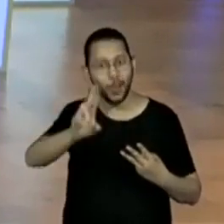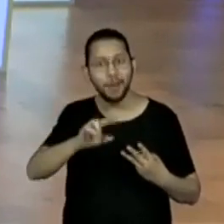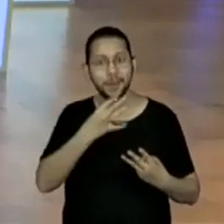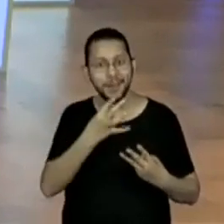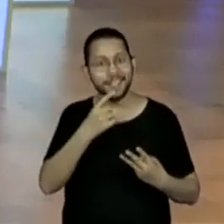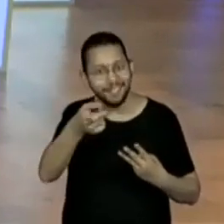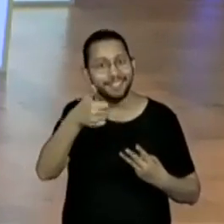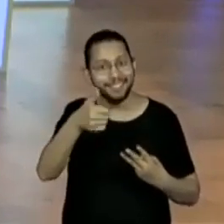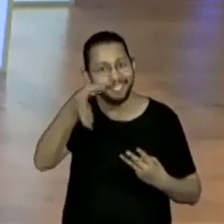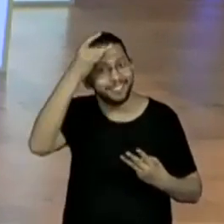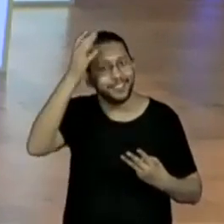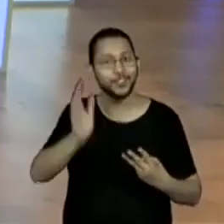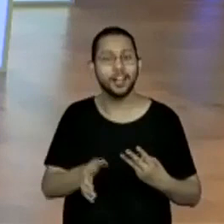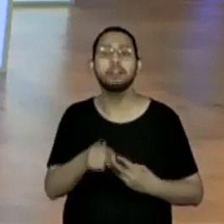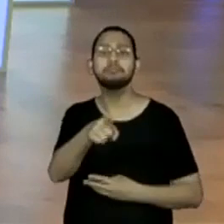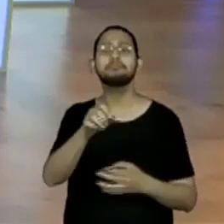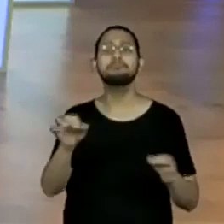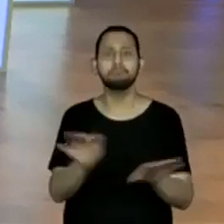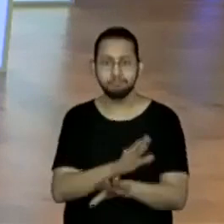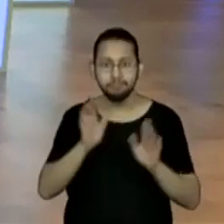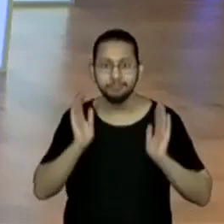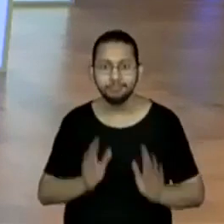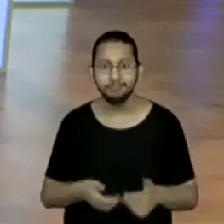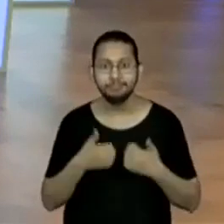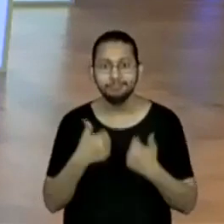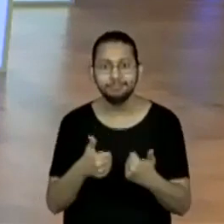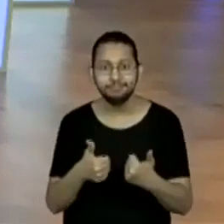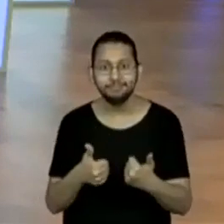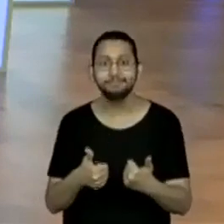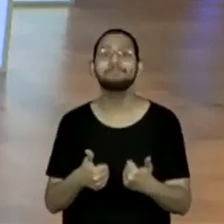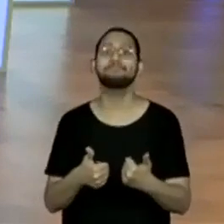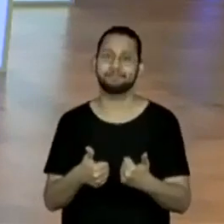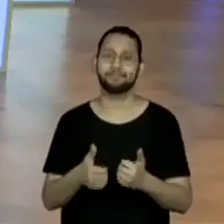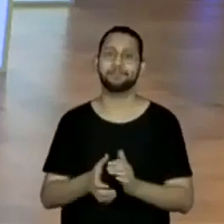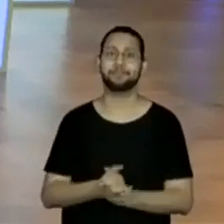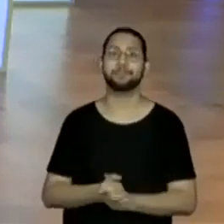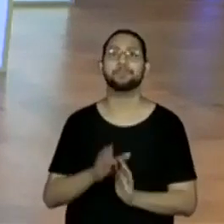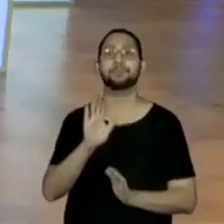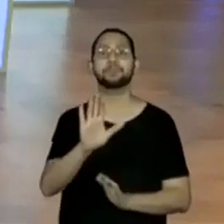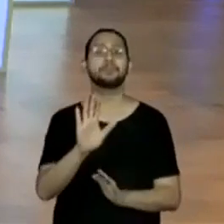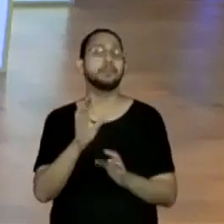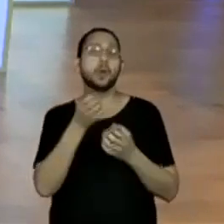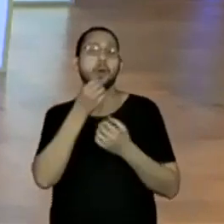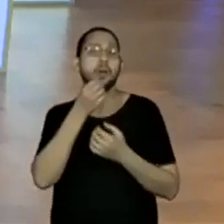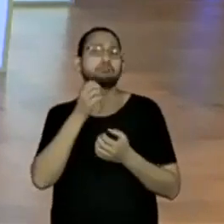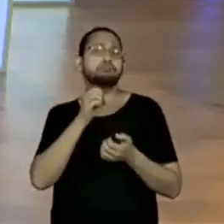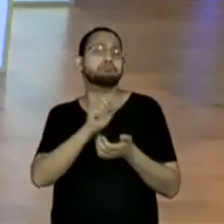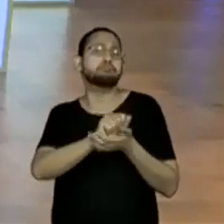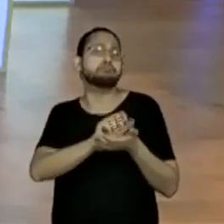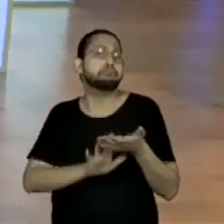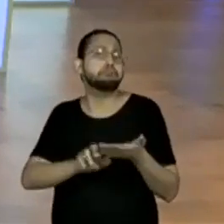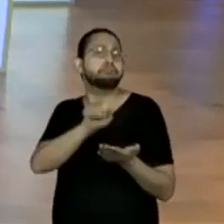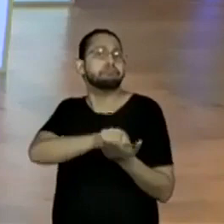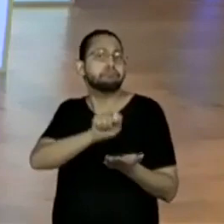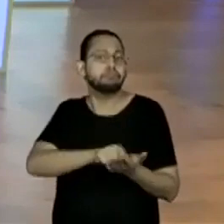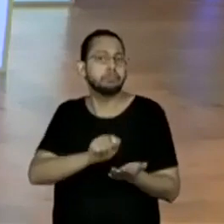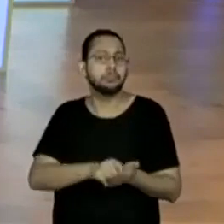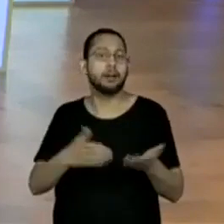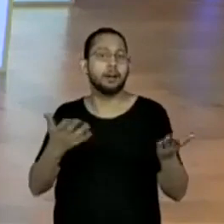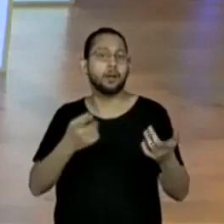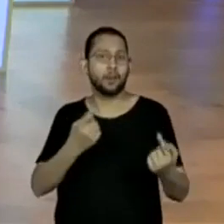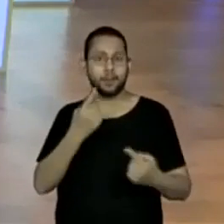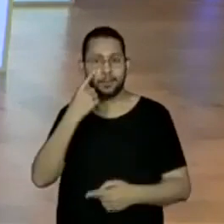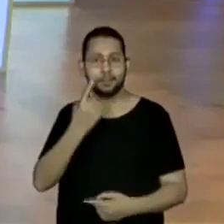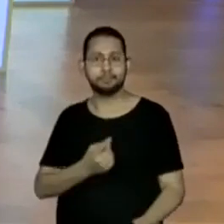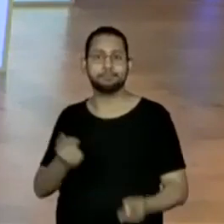aí, já fizeram atividade? Muito bem. Como toda boa atividade, o que vocês vão fazer? Olha só, vamos voltar para o